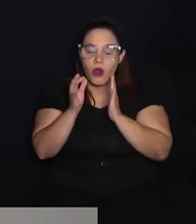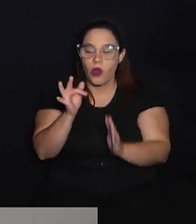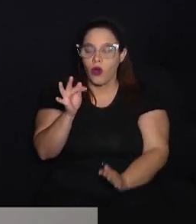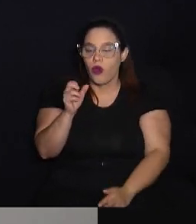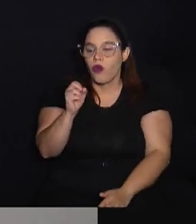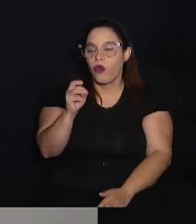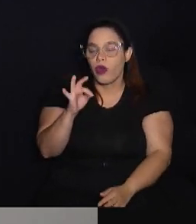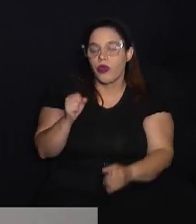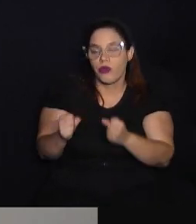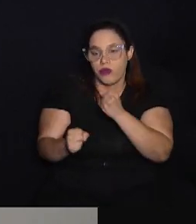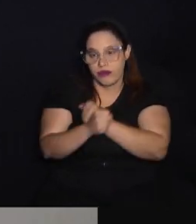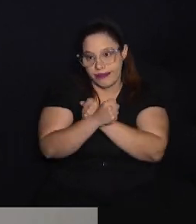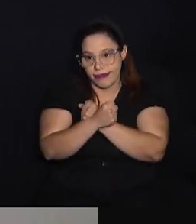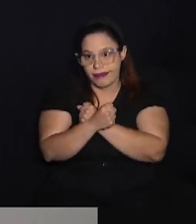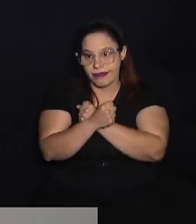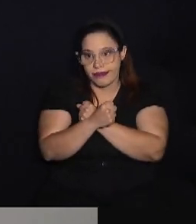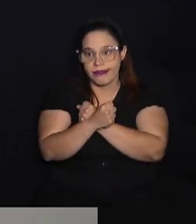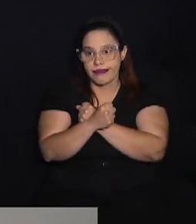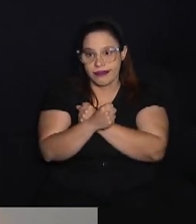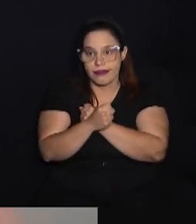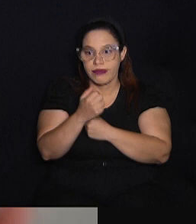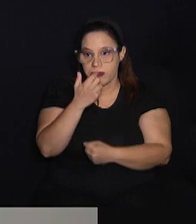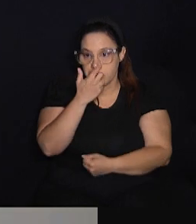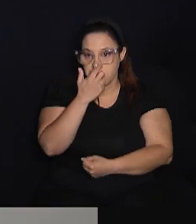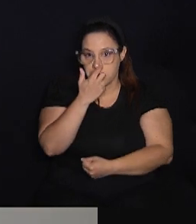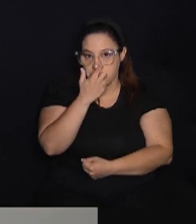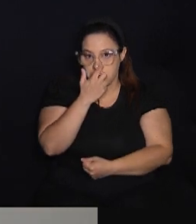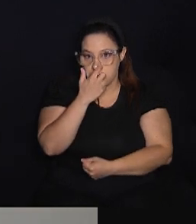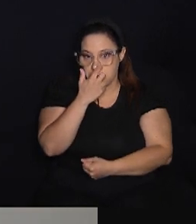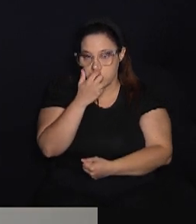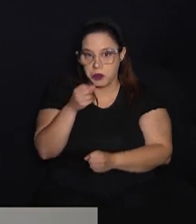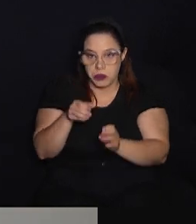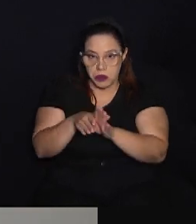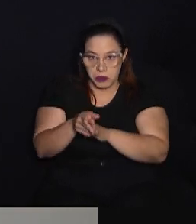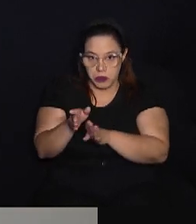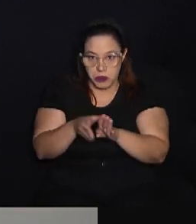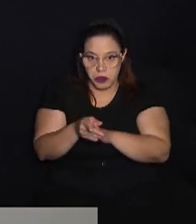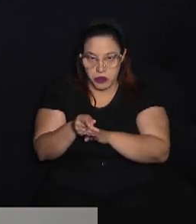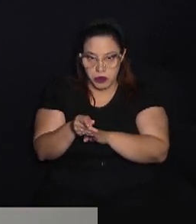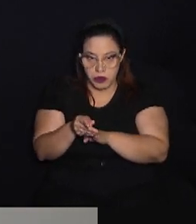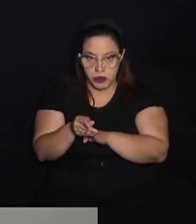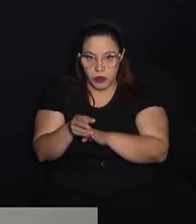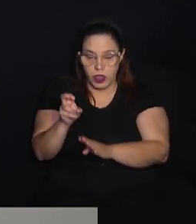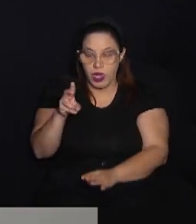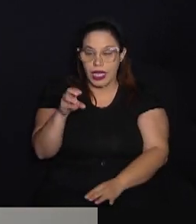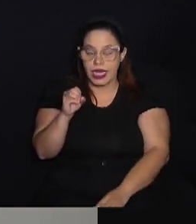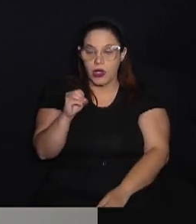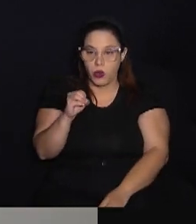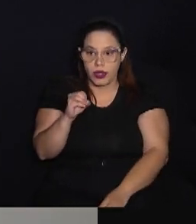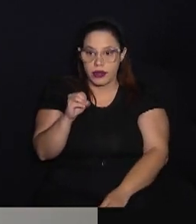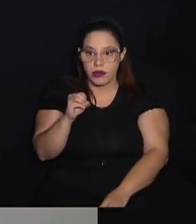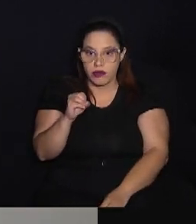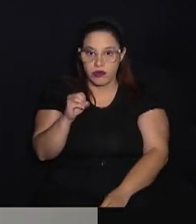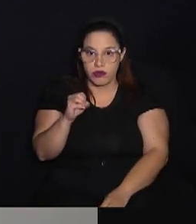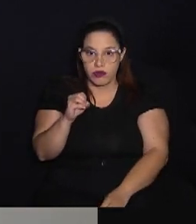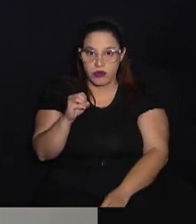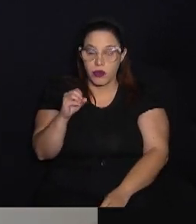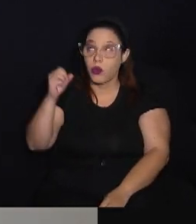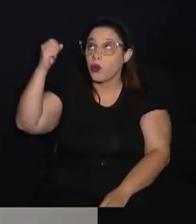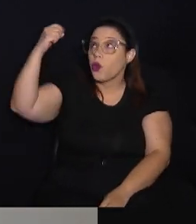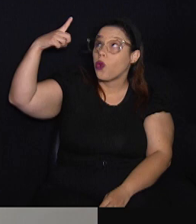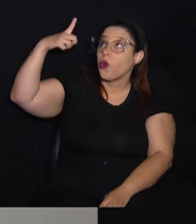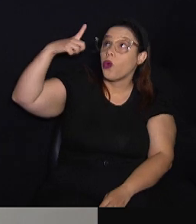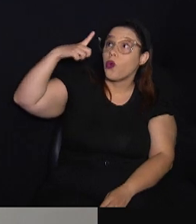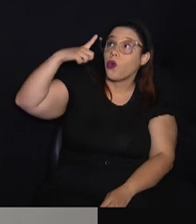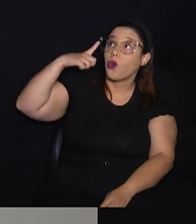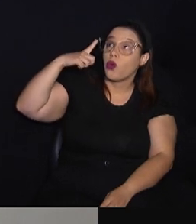fotoproteção. Usar um fator de proteção, a gente orienta pelo menos com FPS de 50. Quando for se expor ao sol, usar